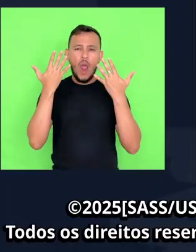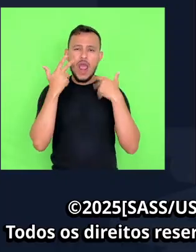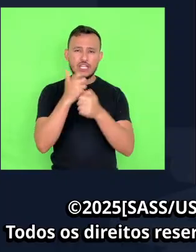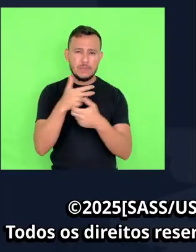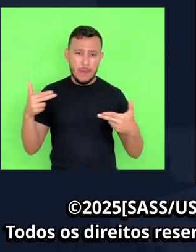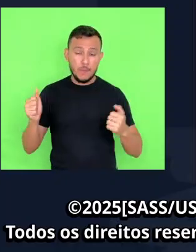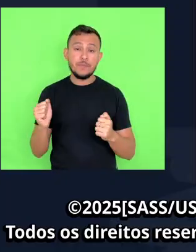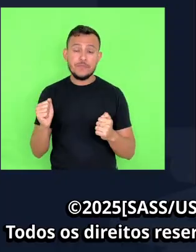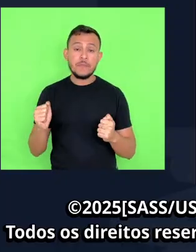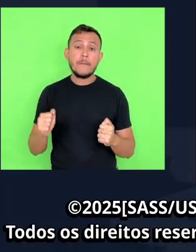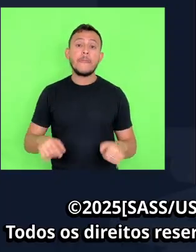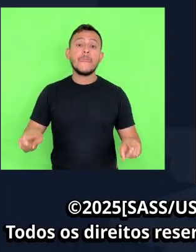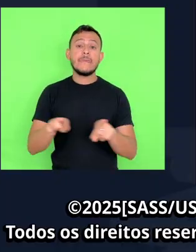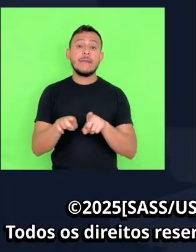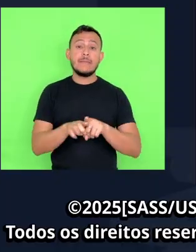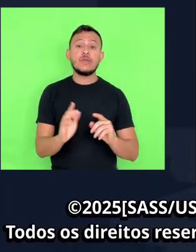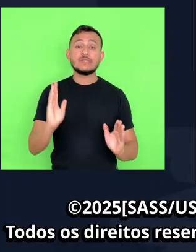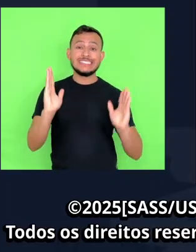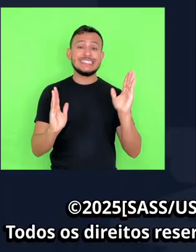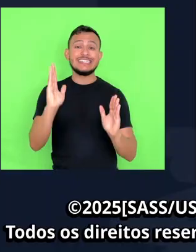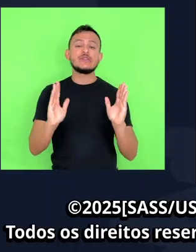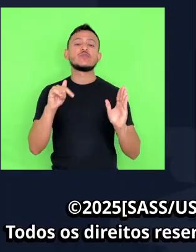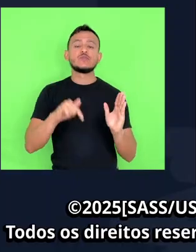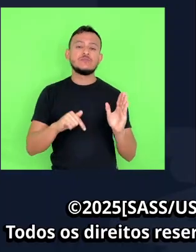a eutroficação, que é aquele ciclo que nós